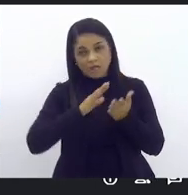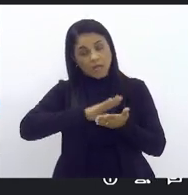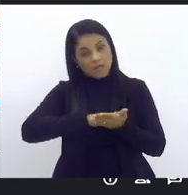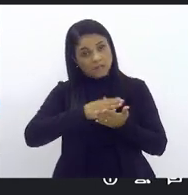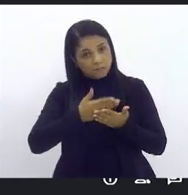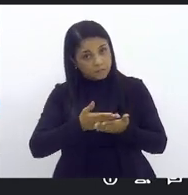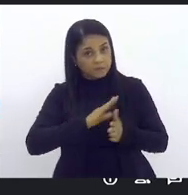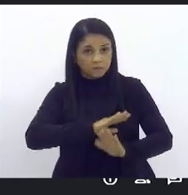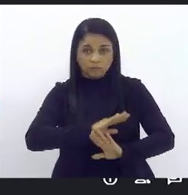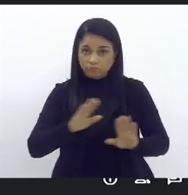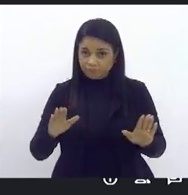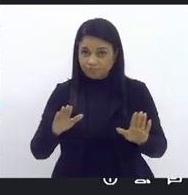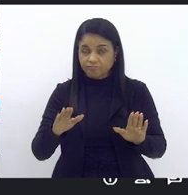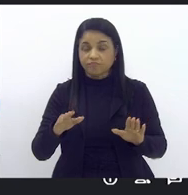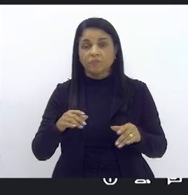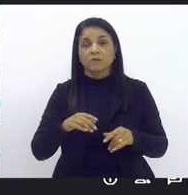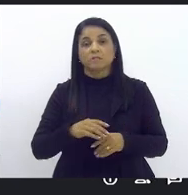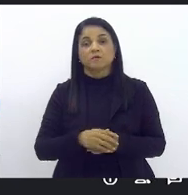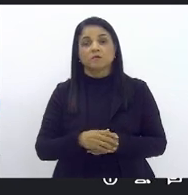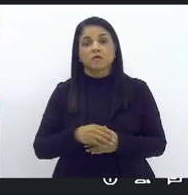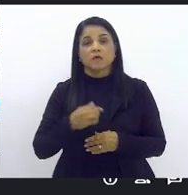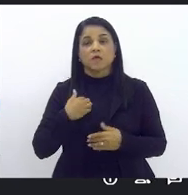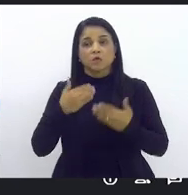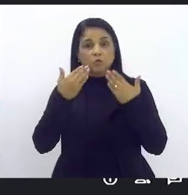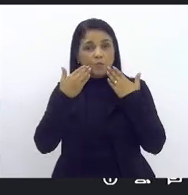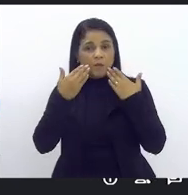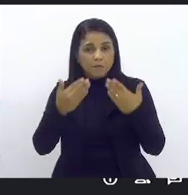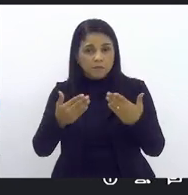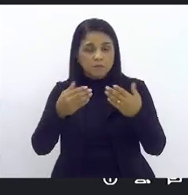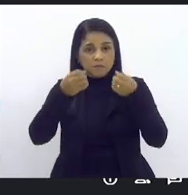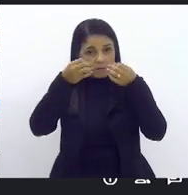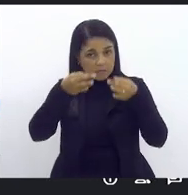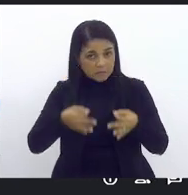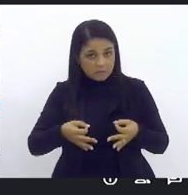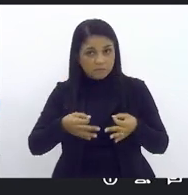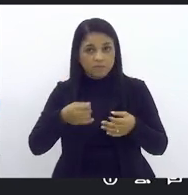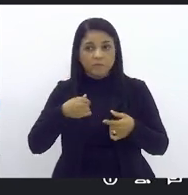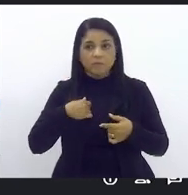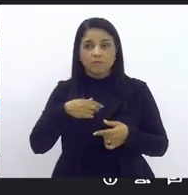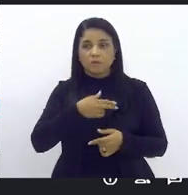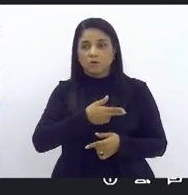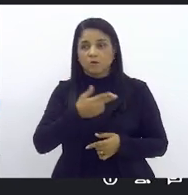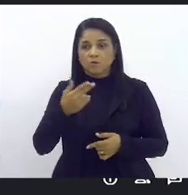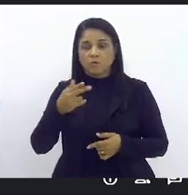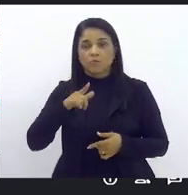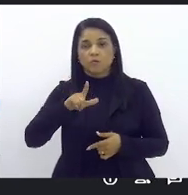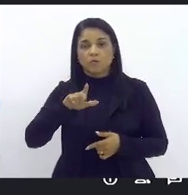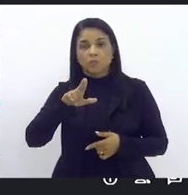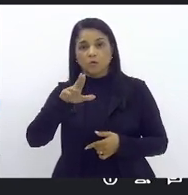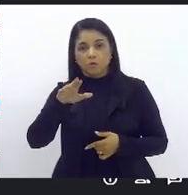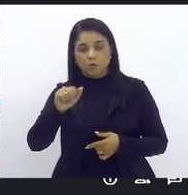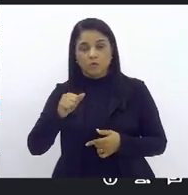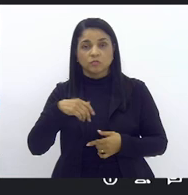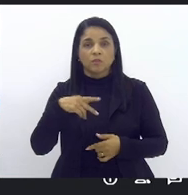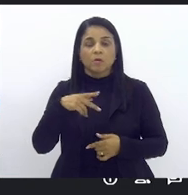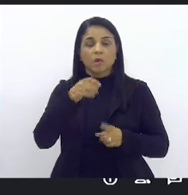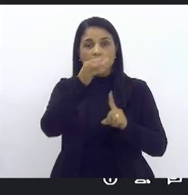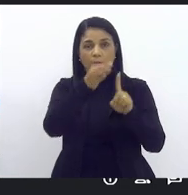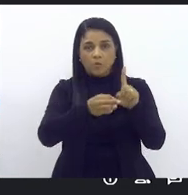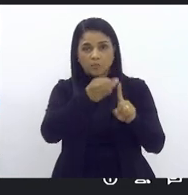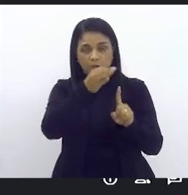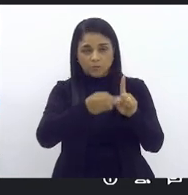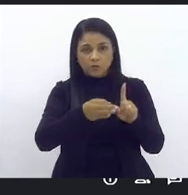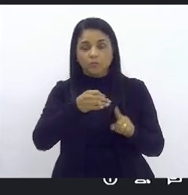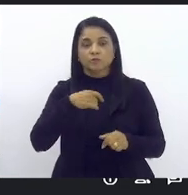dada, não só. E eu não me apresentei corretamente, meu nome é Lucas Saxida, sou promotor de justiça do Ministério Público de Alagoas, coordenador